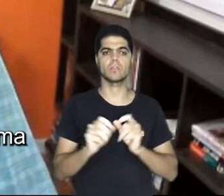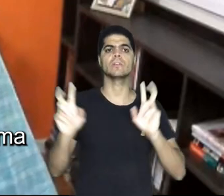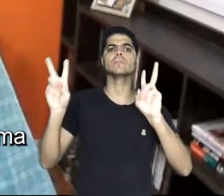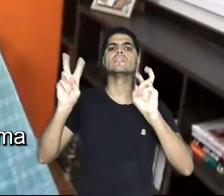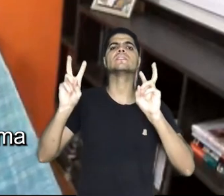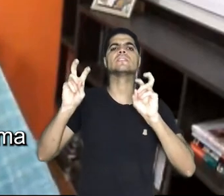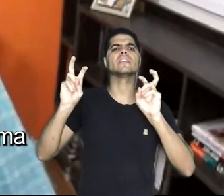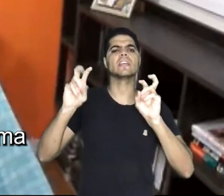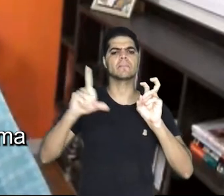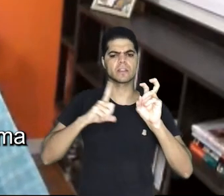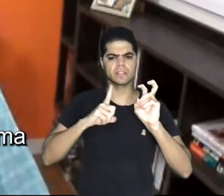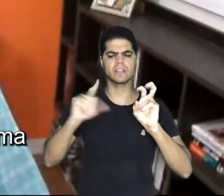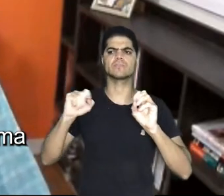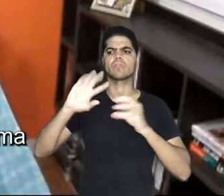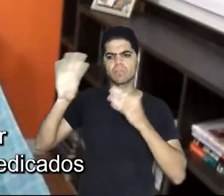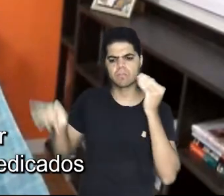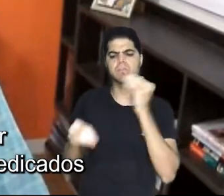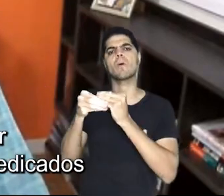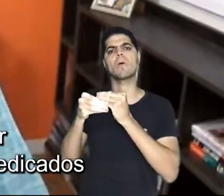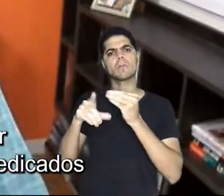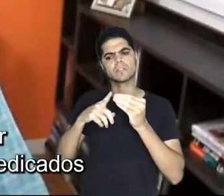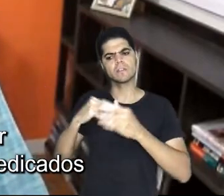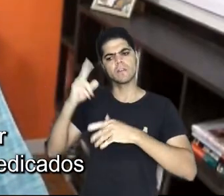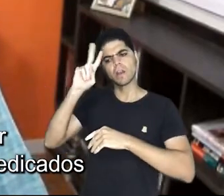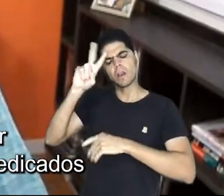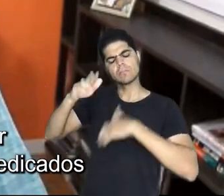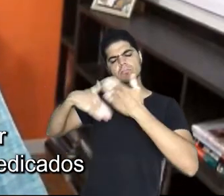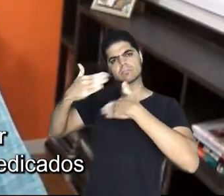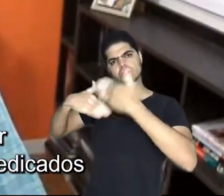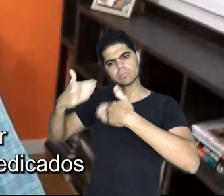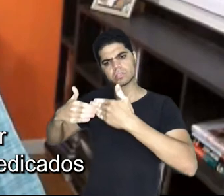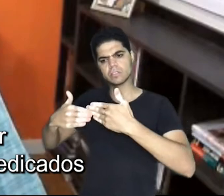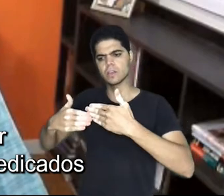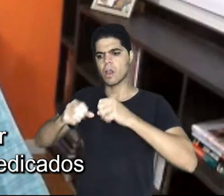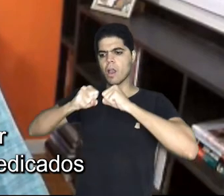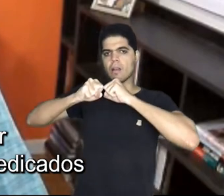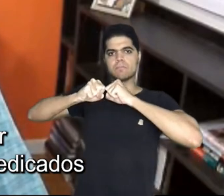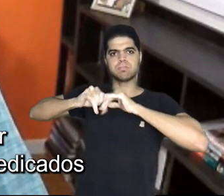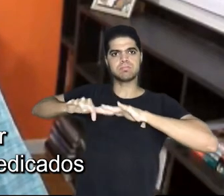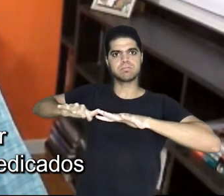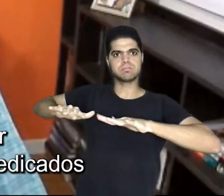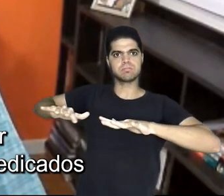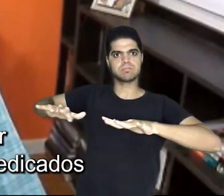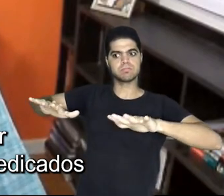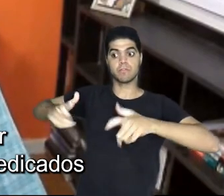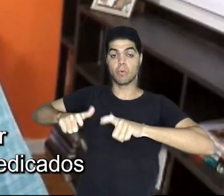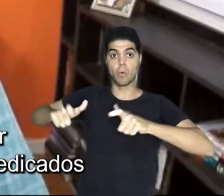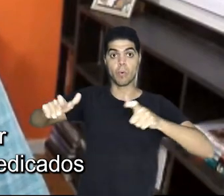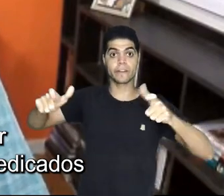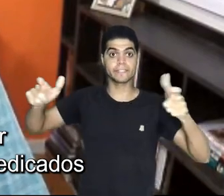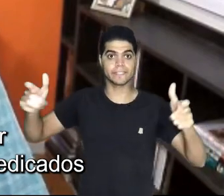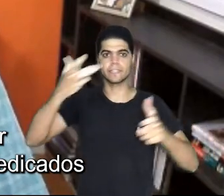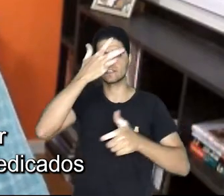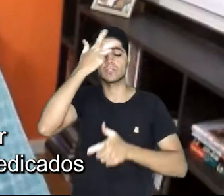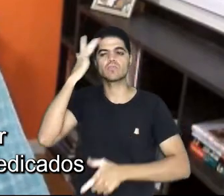foi parcialmente reabilitado na historiografia, ele não parou de crescer em termos de número de